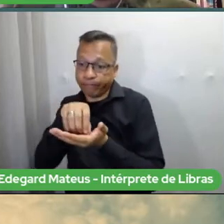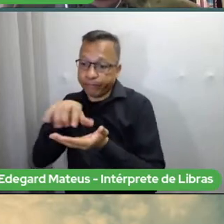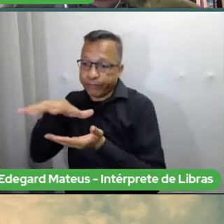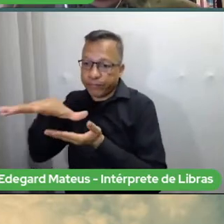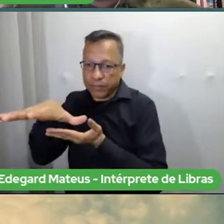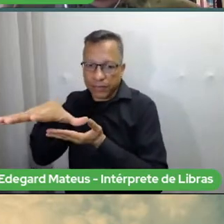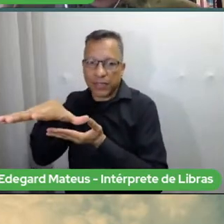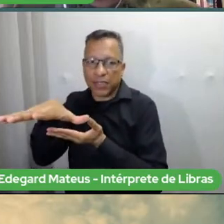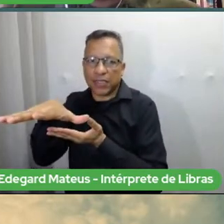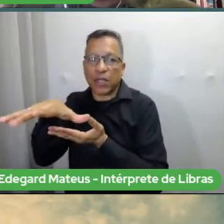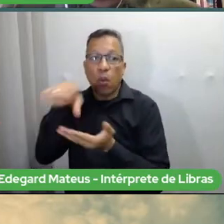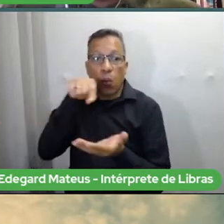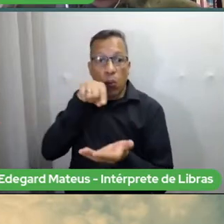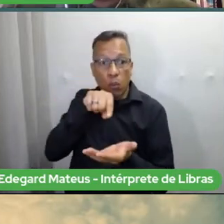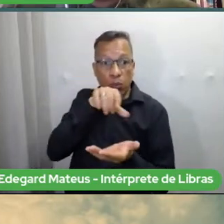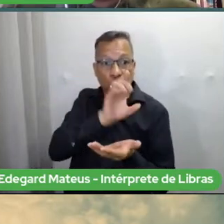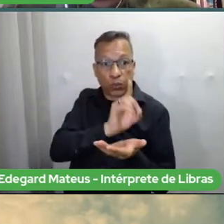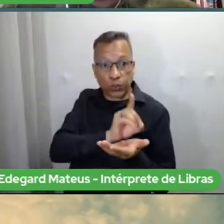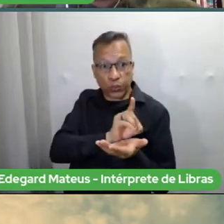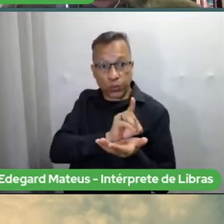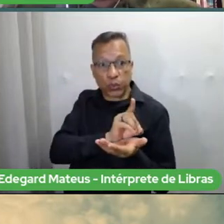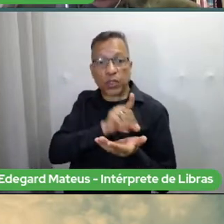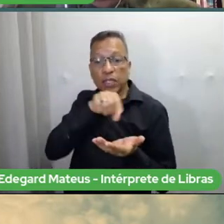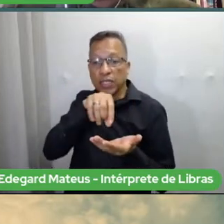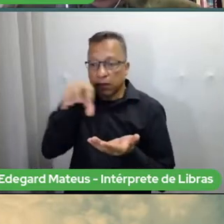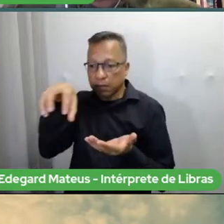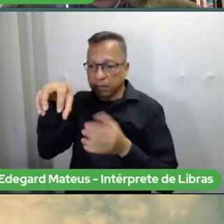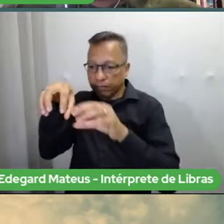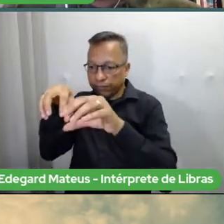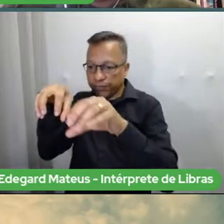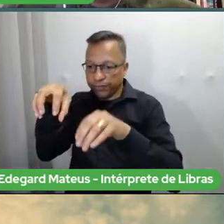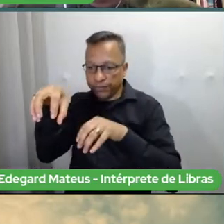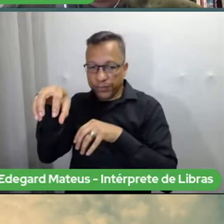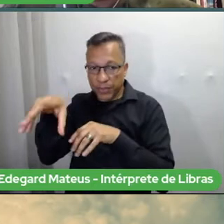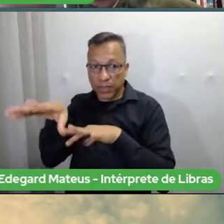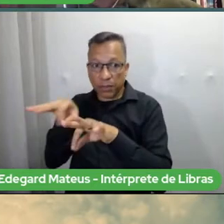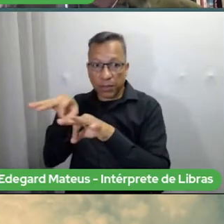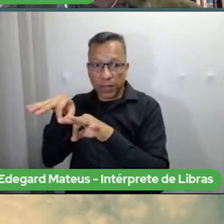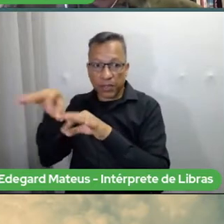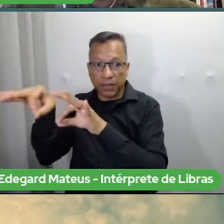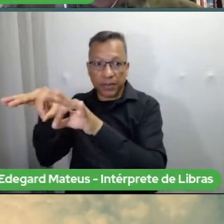dos dados agora vão ser os times de domínio, né, os times de produto que estão produzindo esses dados, e não